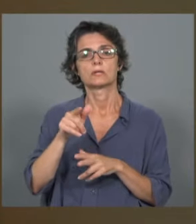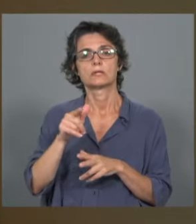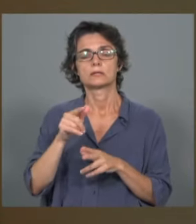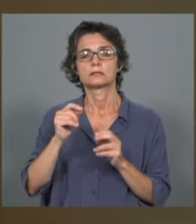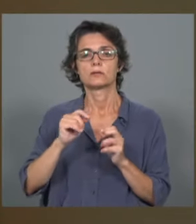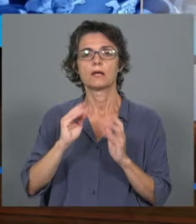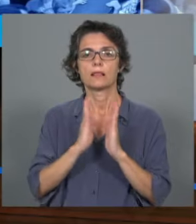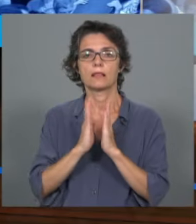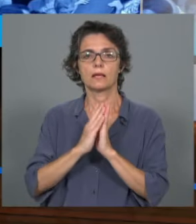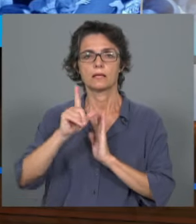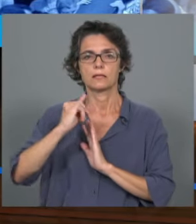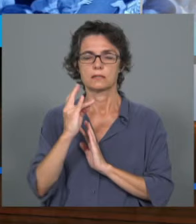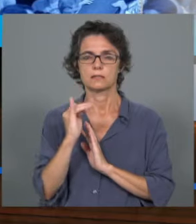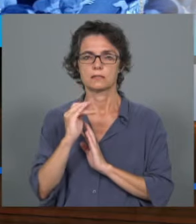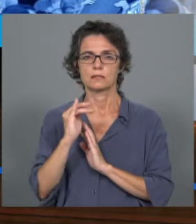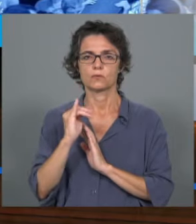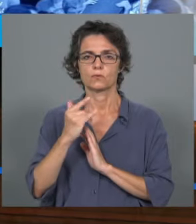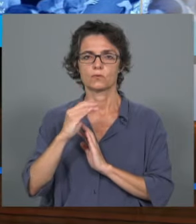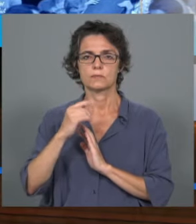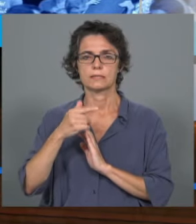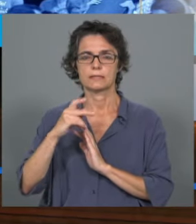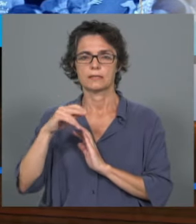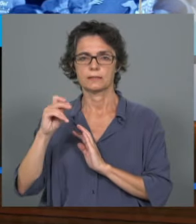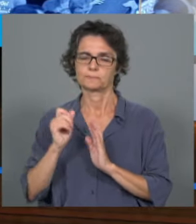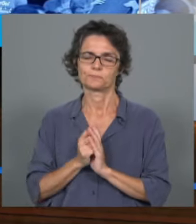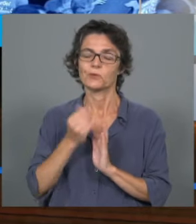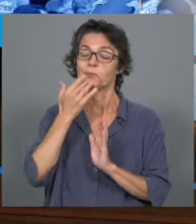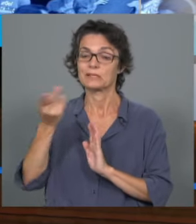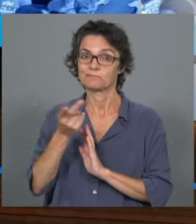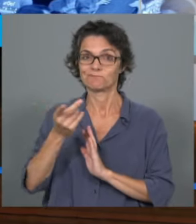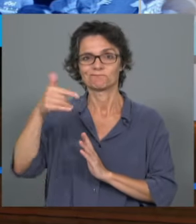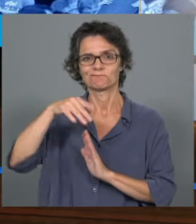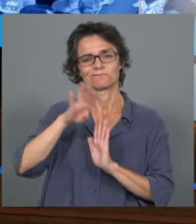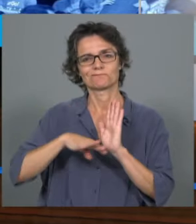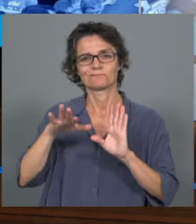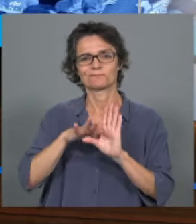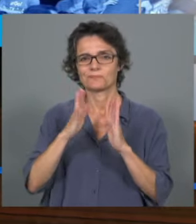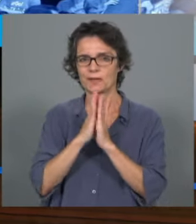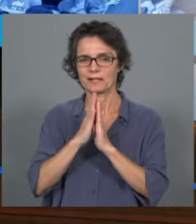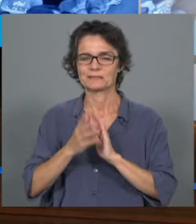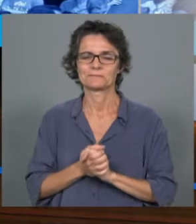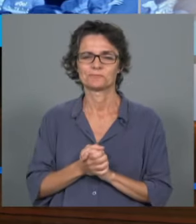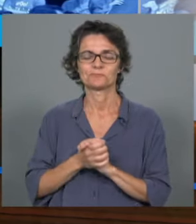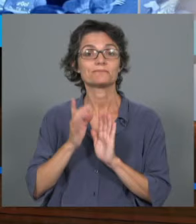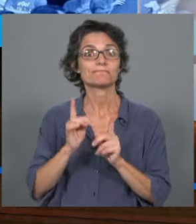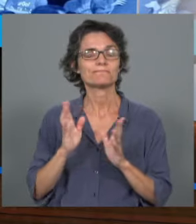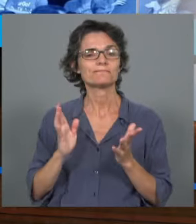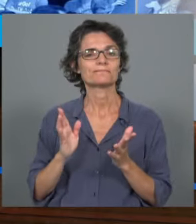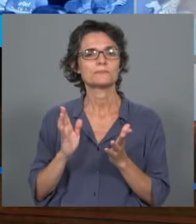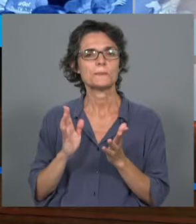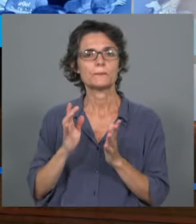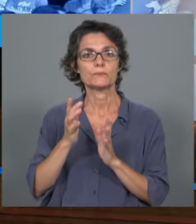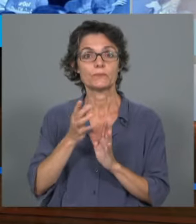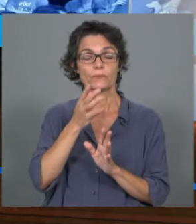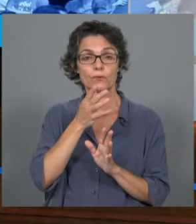pela vossa presença hoje aqui connosco no programa Eclésia. Começo desde já por si, João